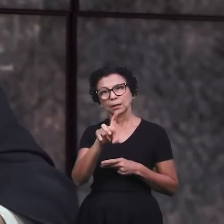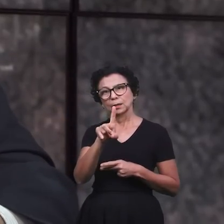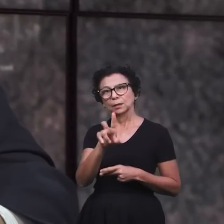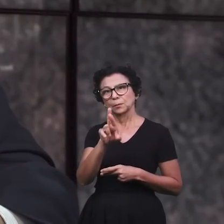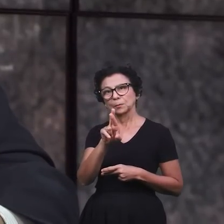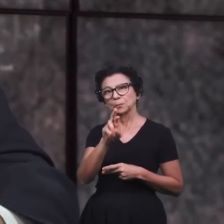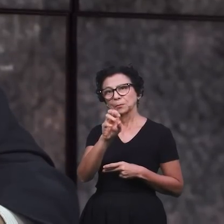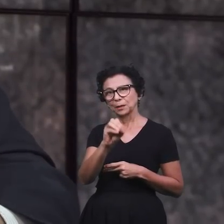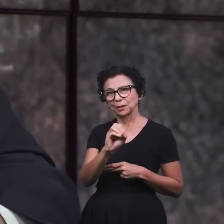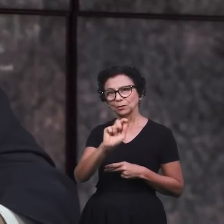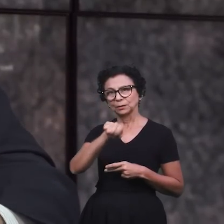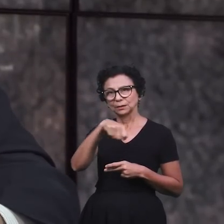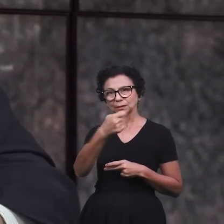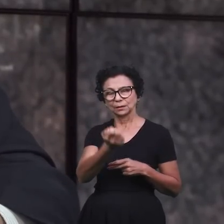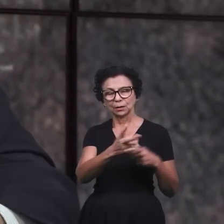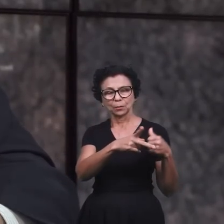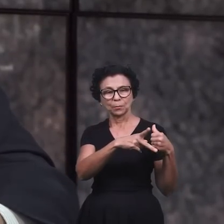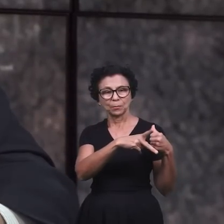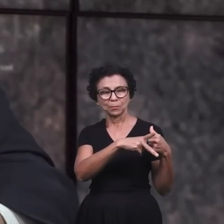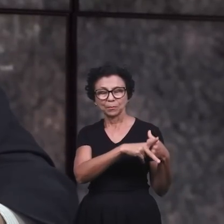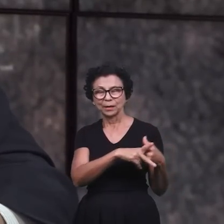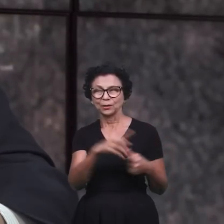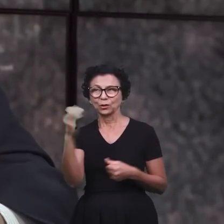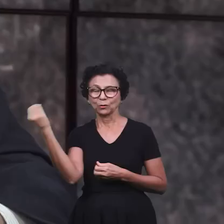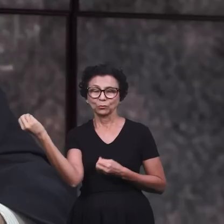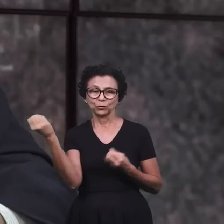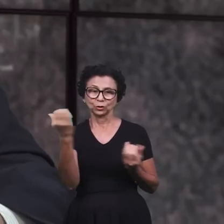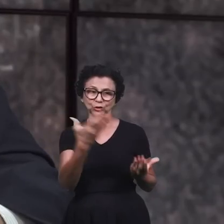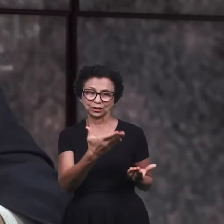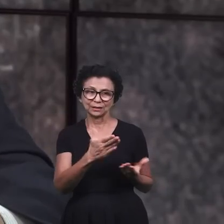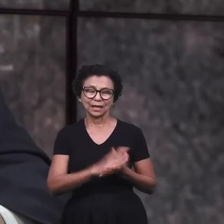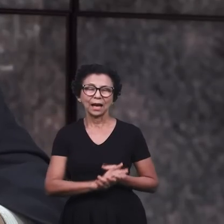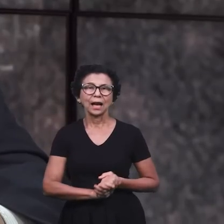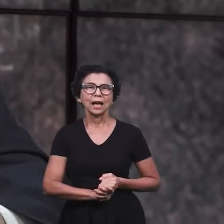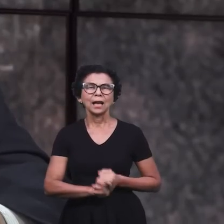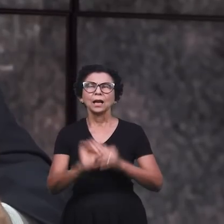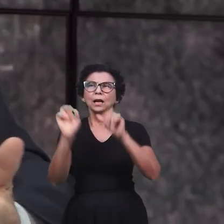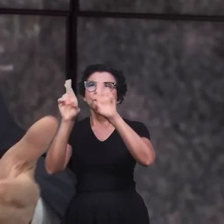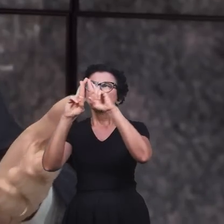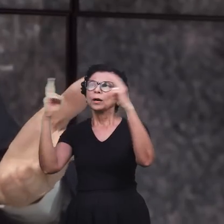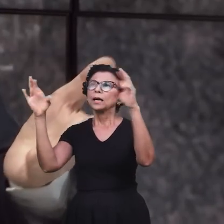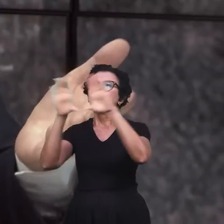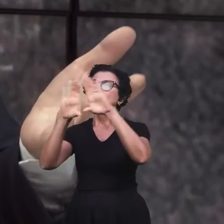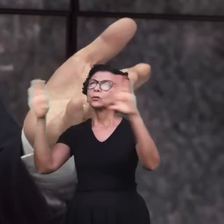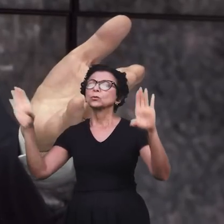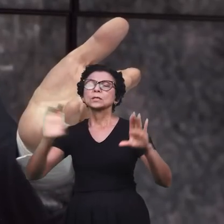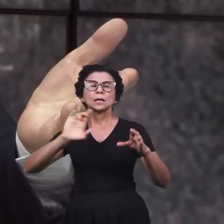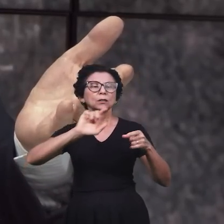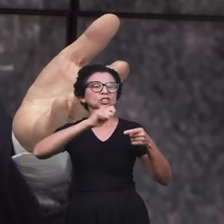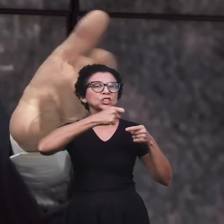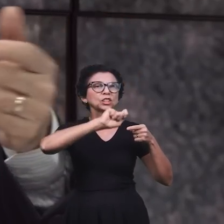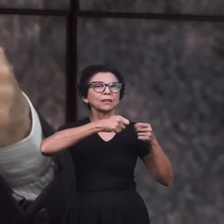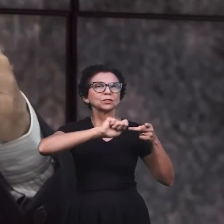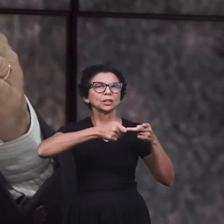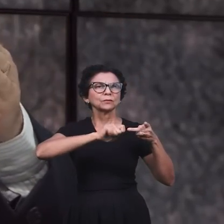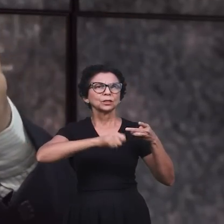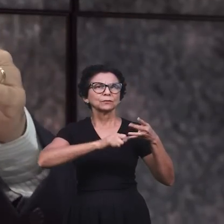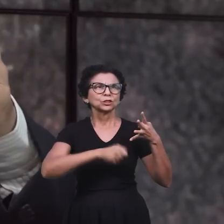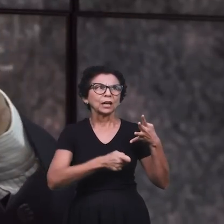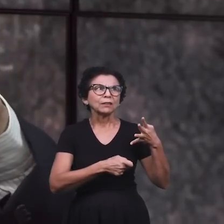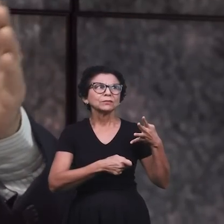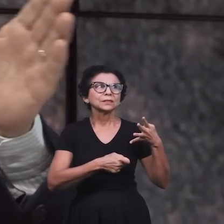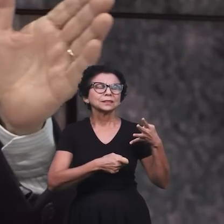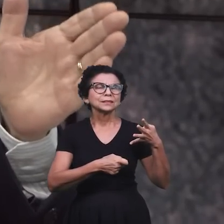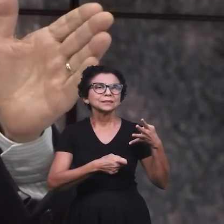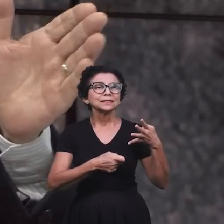Pedro que daria as chaves do reino dos céus. A chave foram as palavras, né? Lembra-se